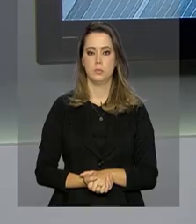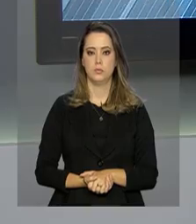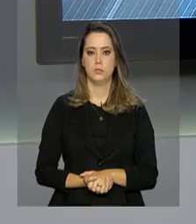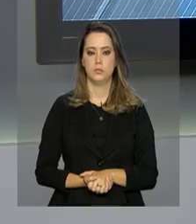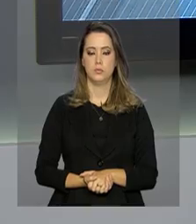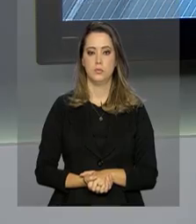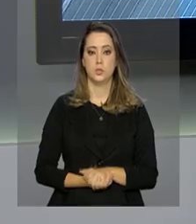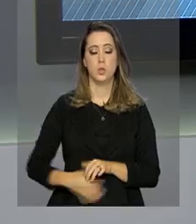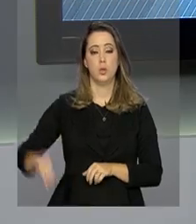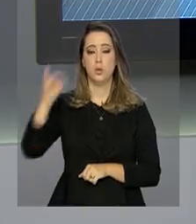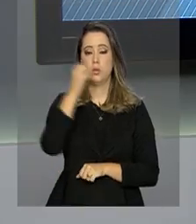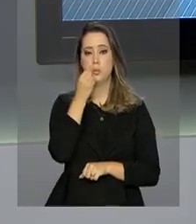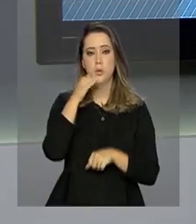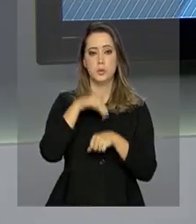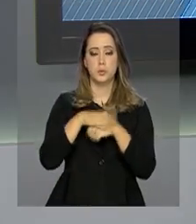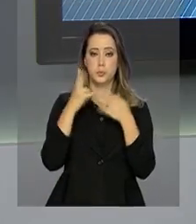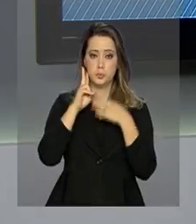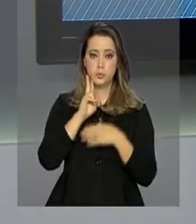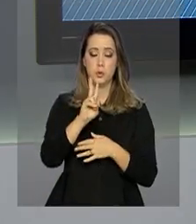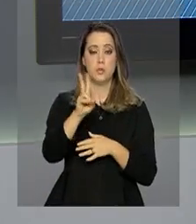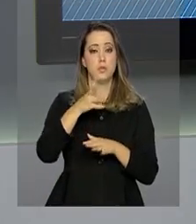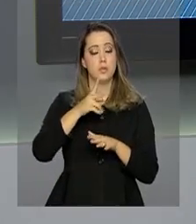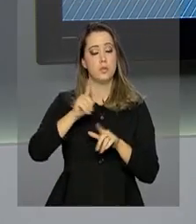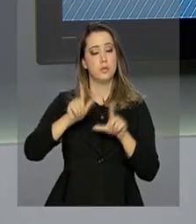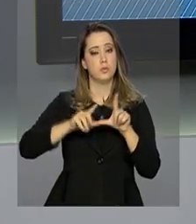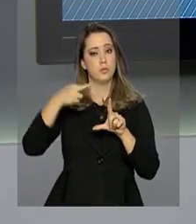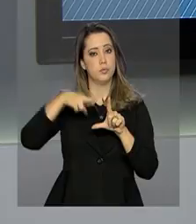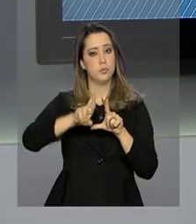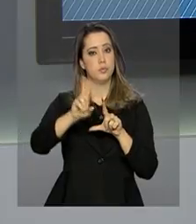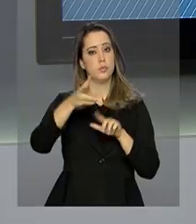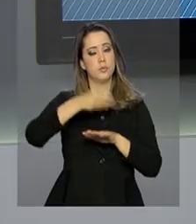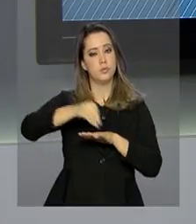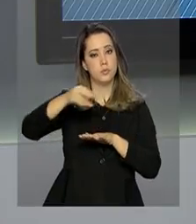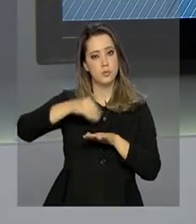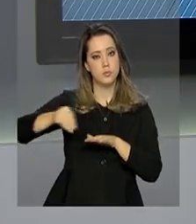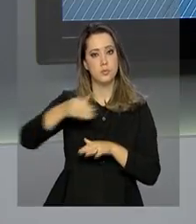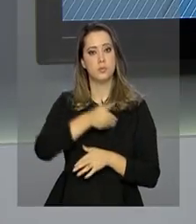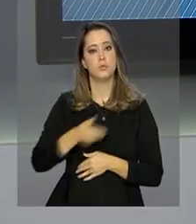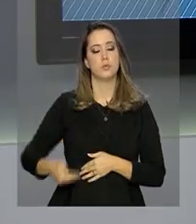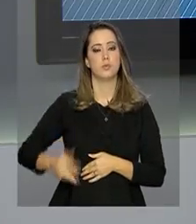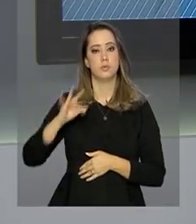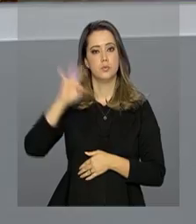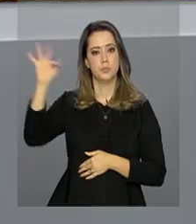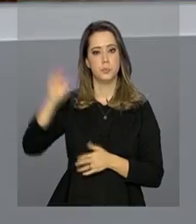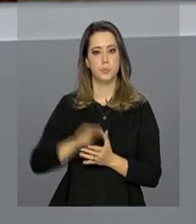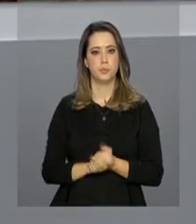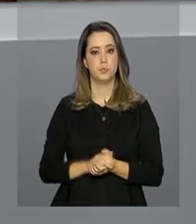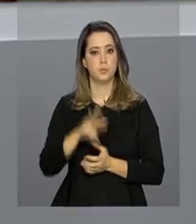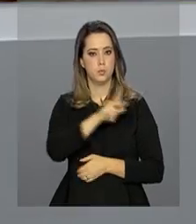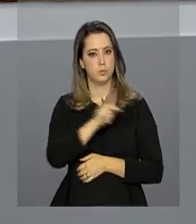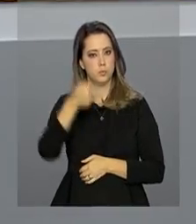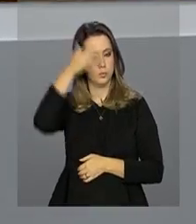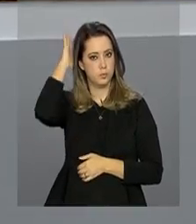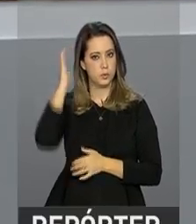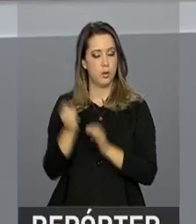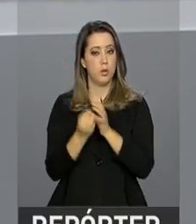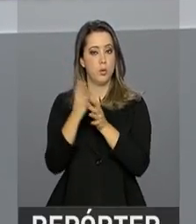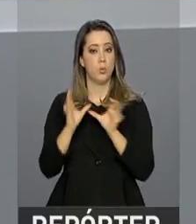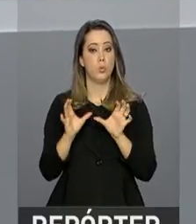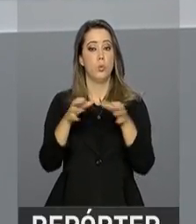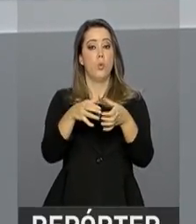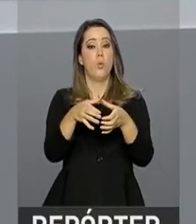olá boa noite a companhia agora o repórter nbr com as notícias do governo federal o presidente michel temer